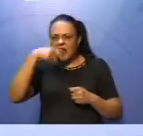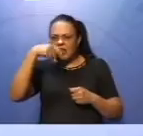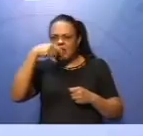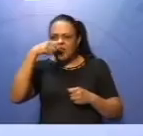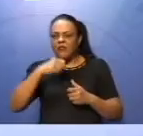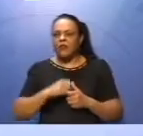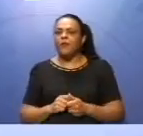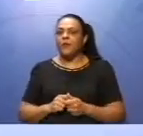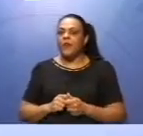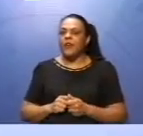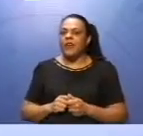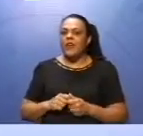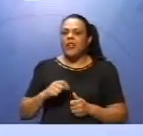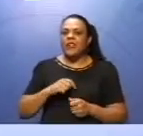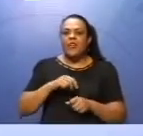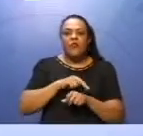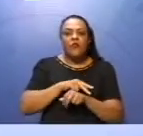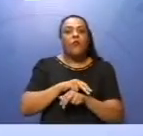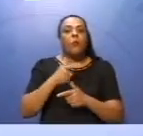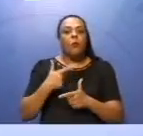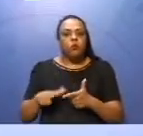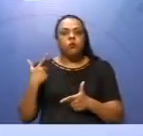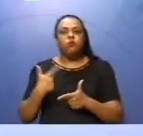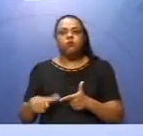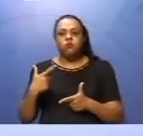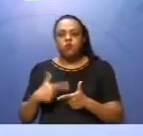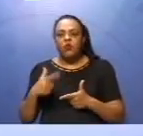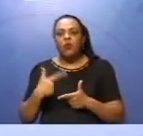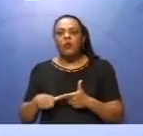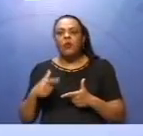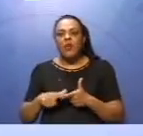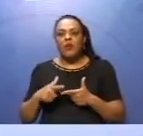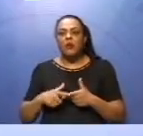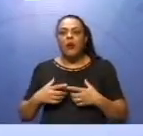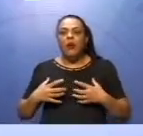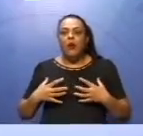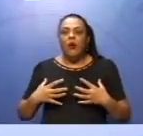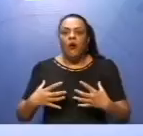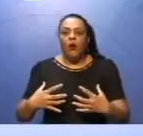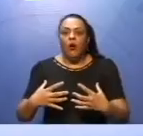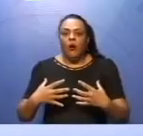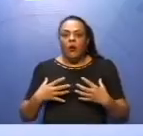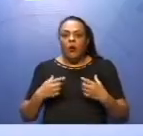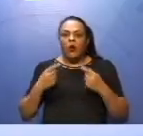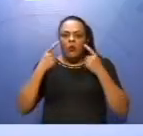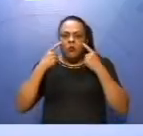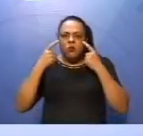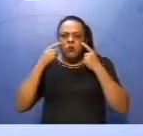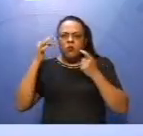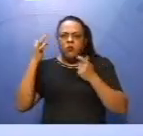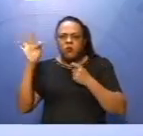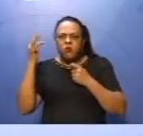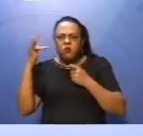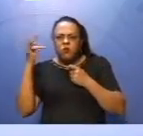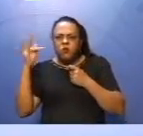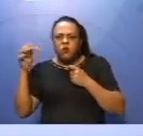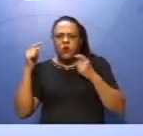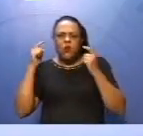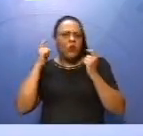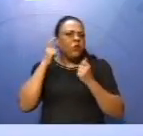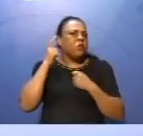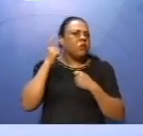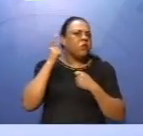pode apresentar várias complicações, como a asma, a sinusite, a otite,